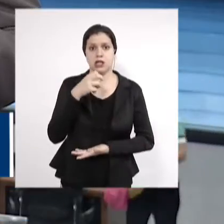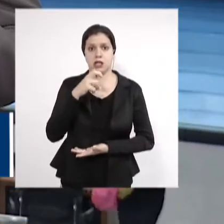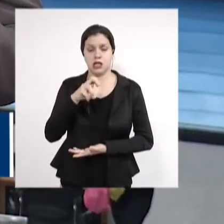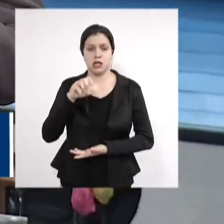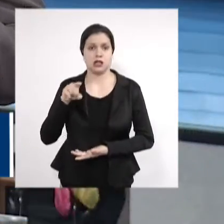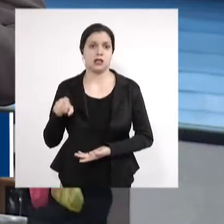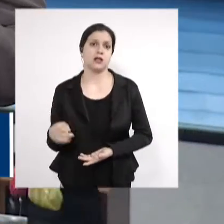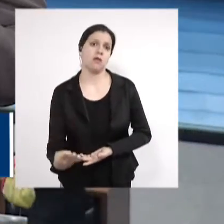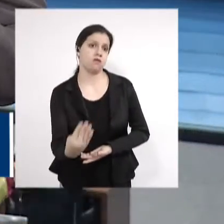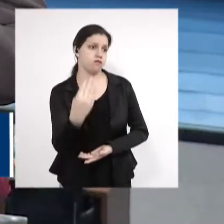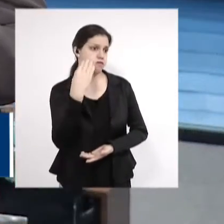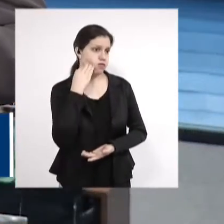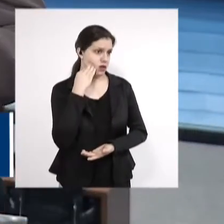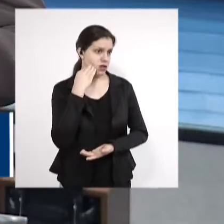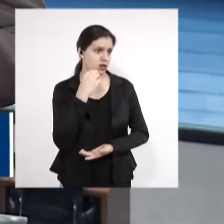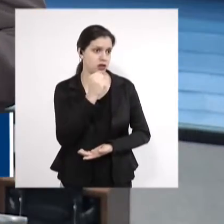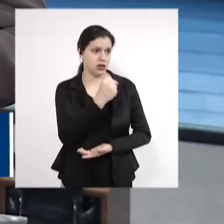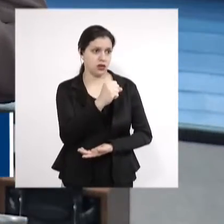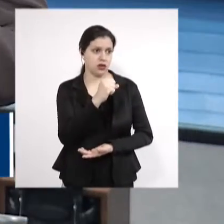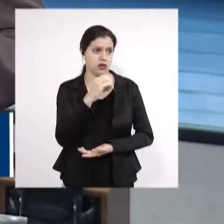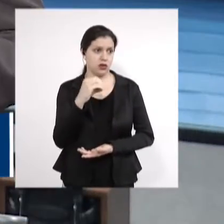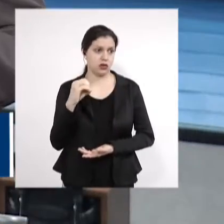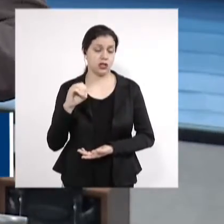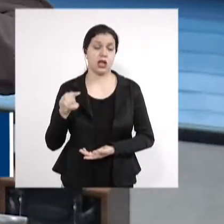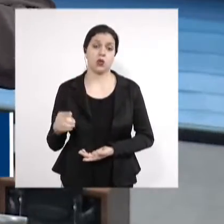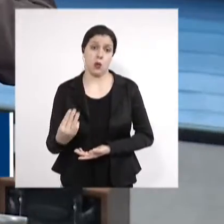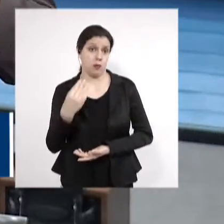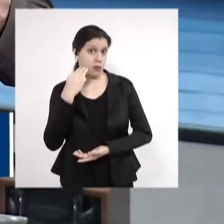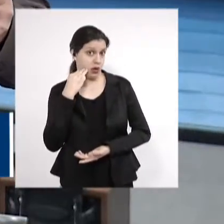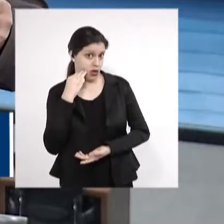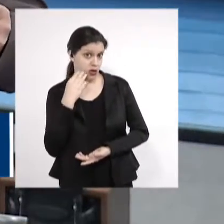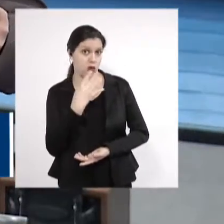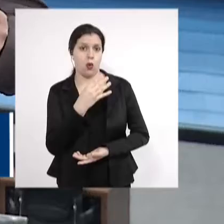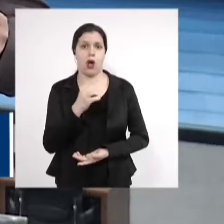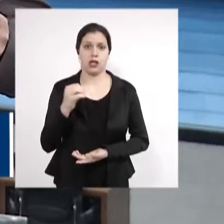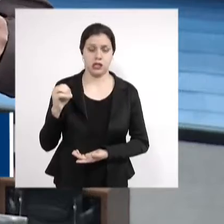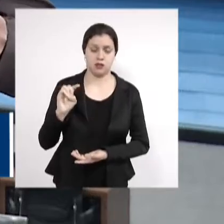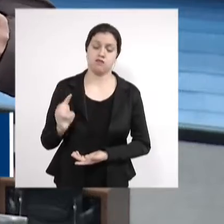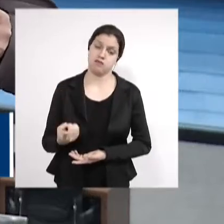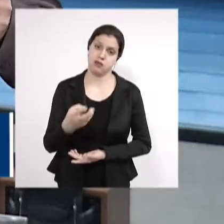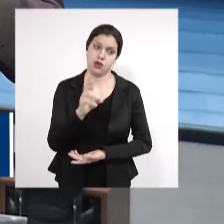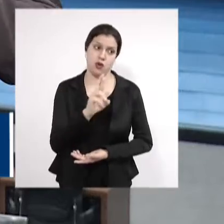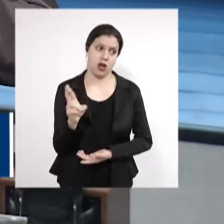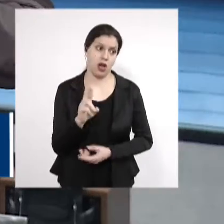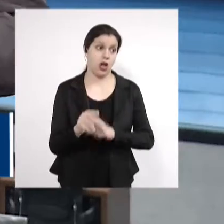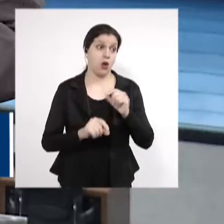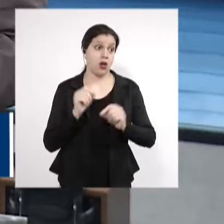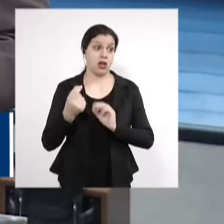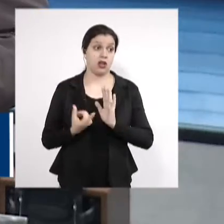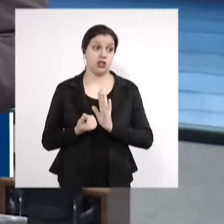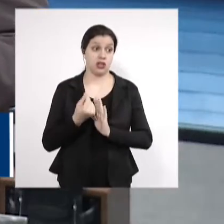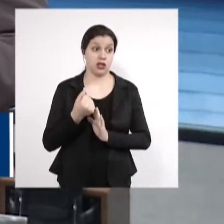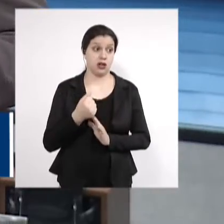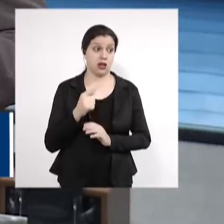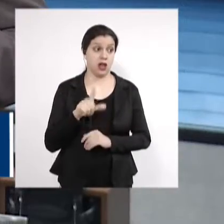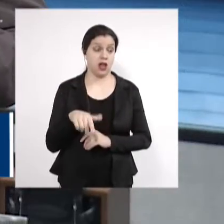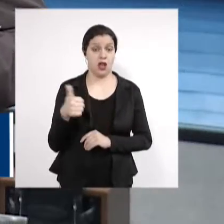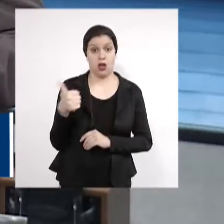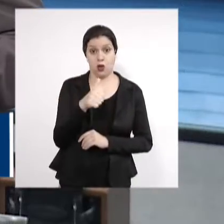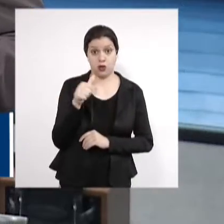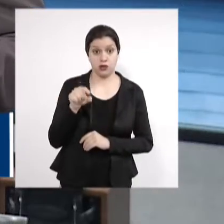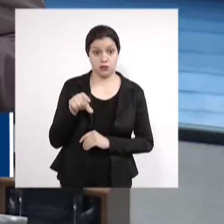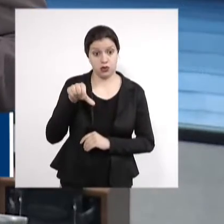bilhões, 800 milhões e 400 mil reais. Desse dinheiro, são 11,9 bilhões